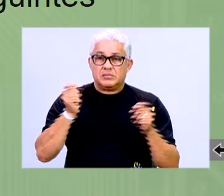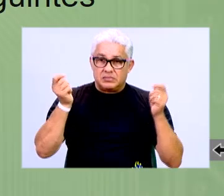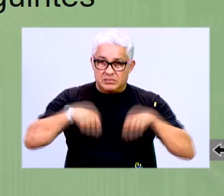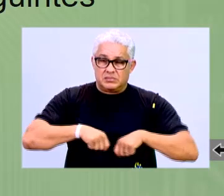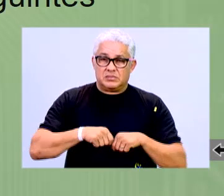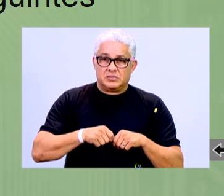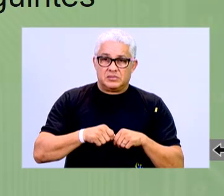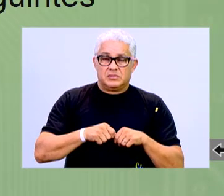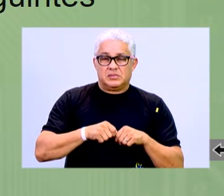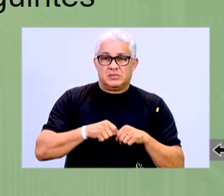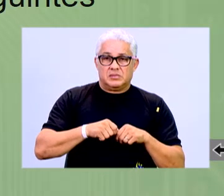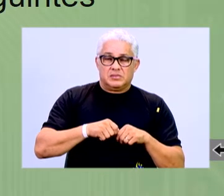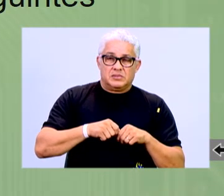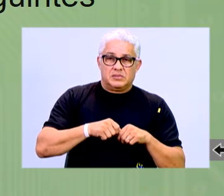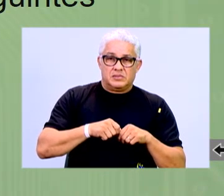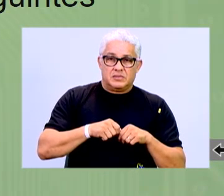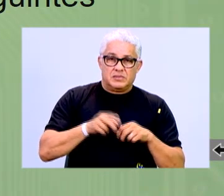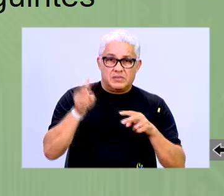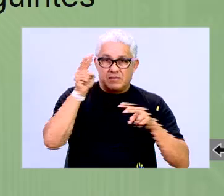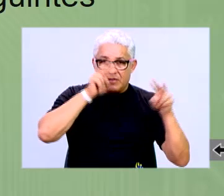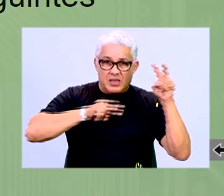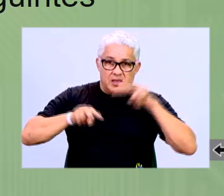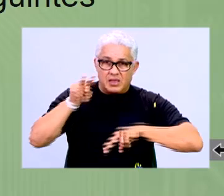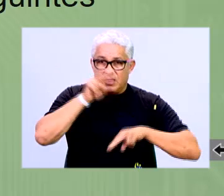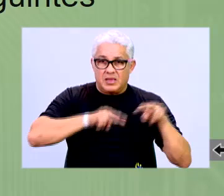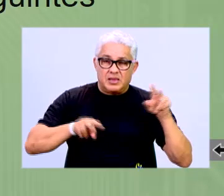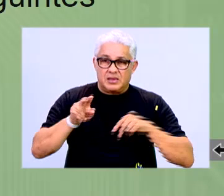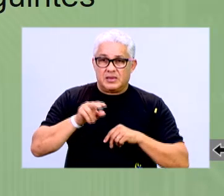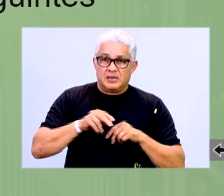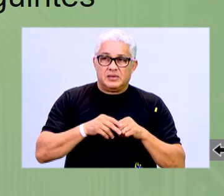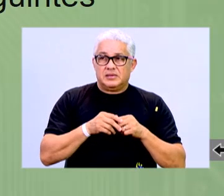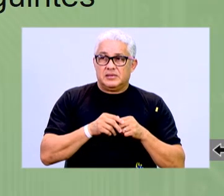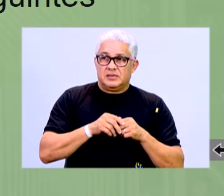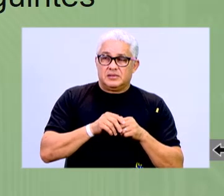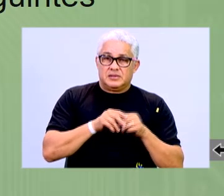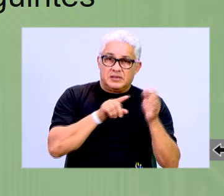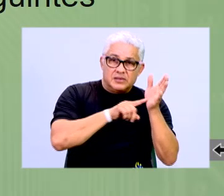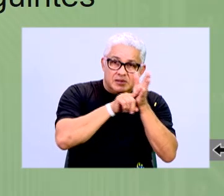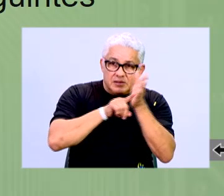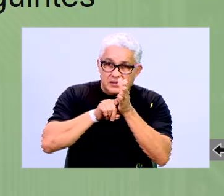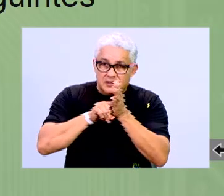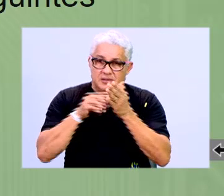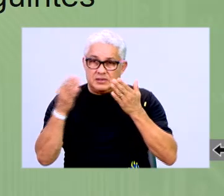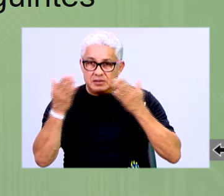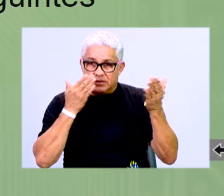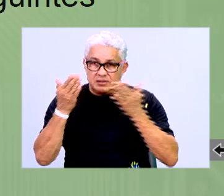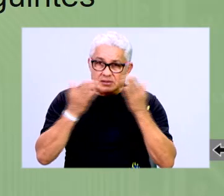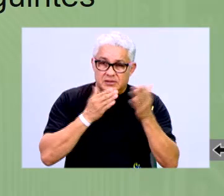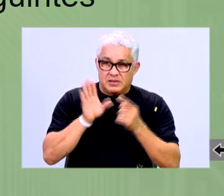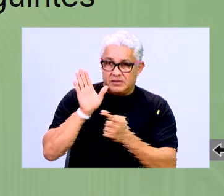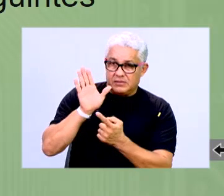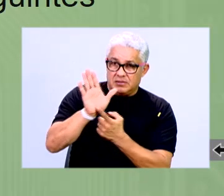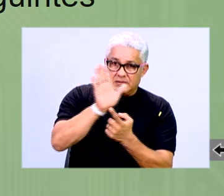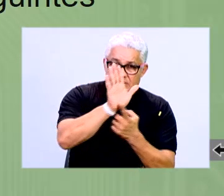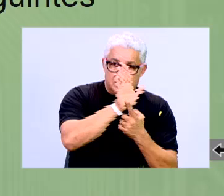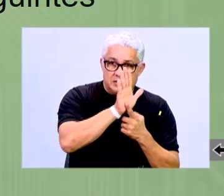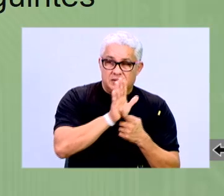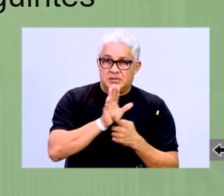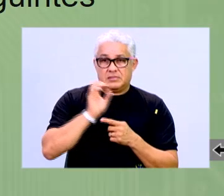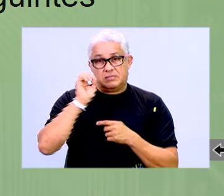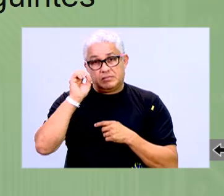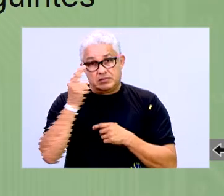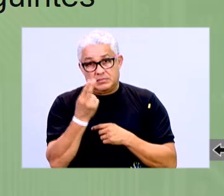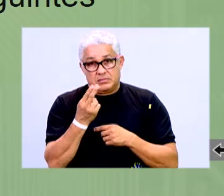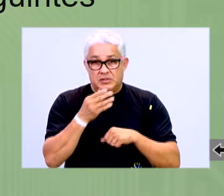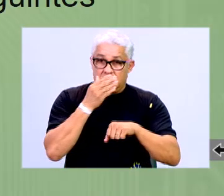a verificação de uma das seguintes formas: através de inspeção, de análise, de demonstração ou